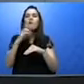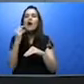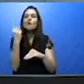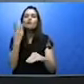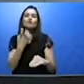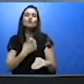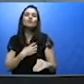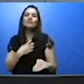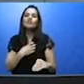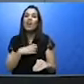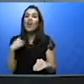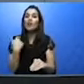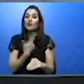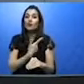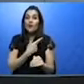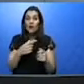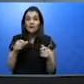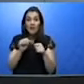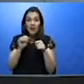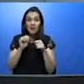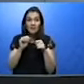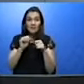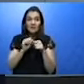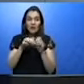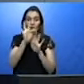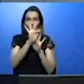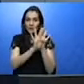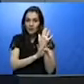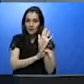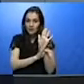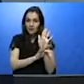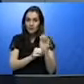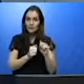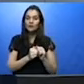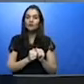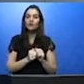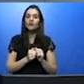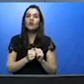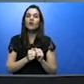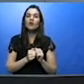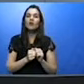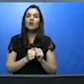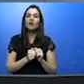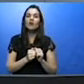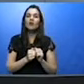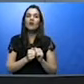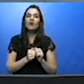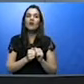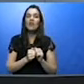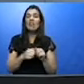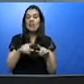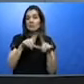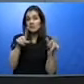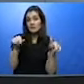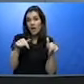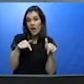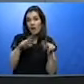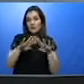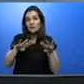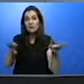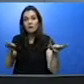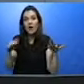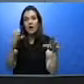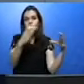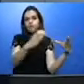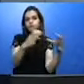forma de nós estarmos produzindo nosso texto, tá? Em sala de aula nós iríamos separar vocês em grupos, mas como o momento